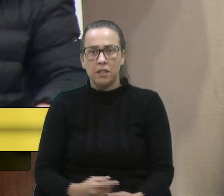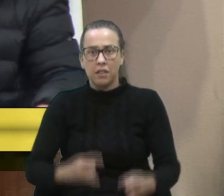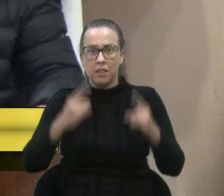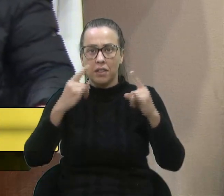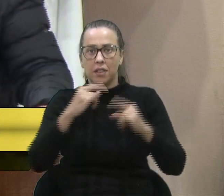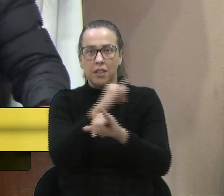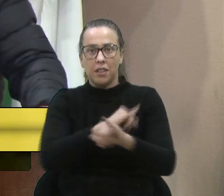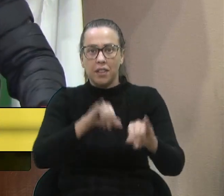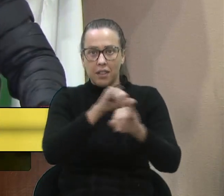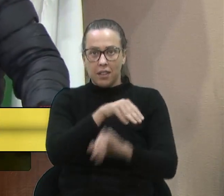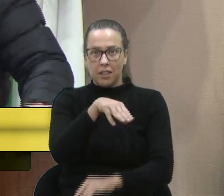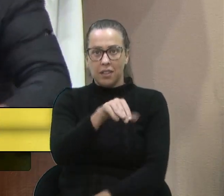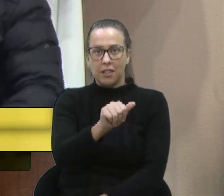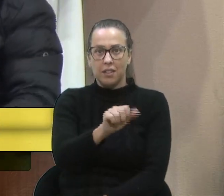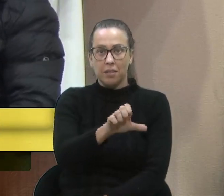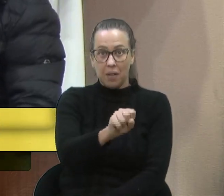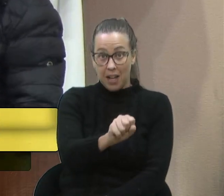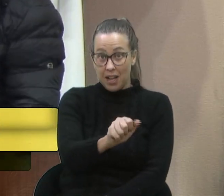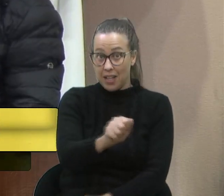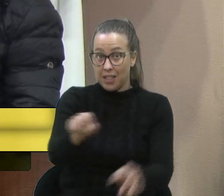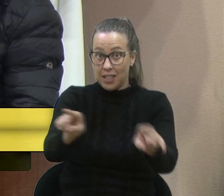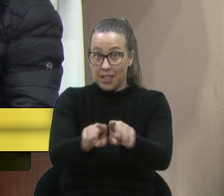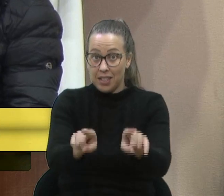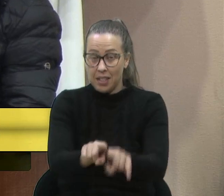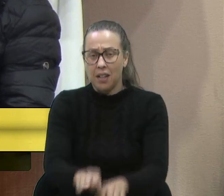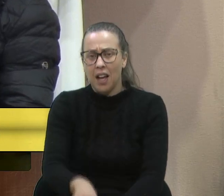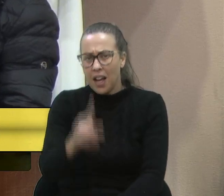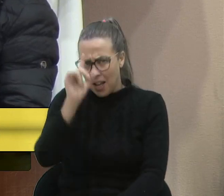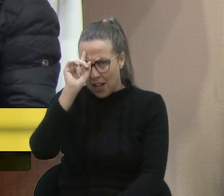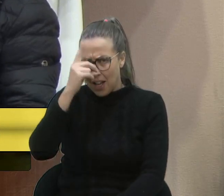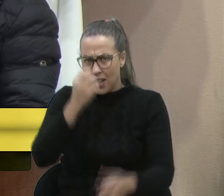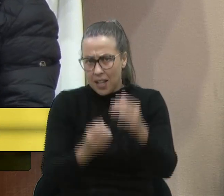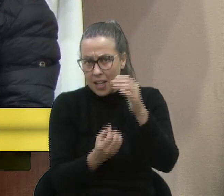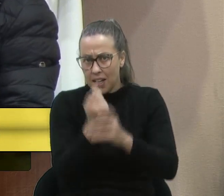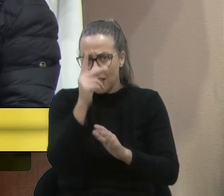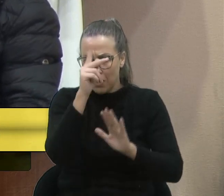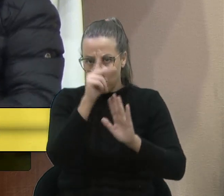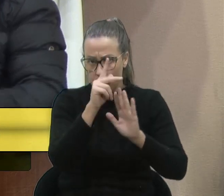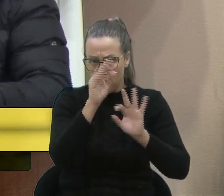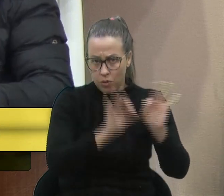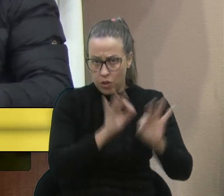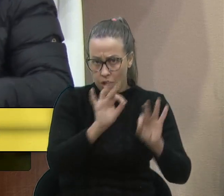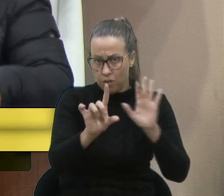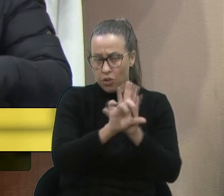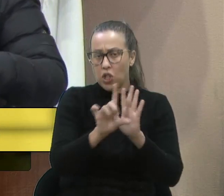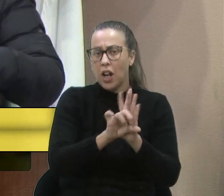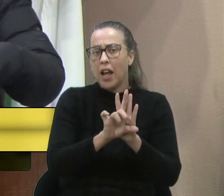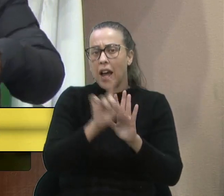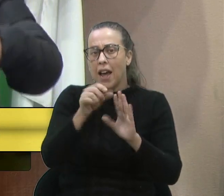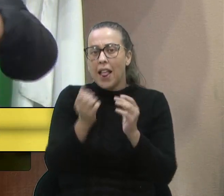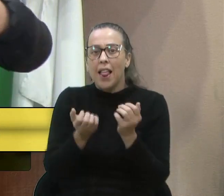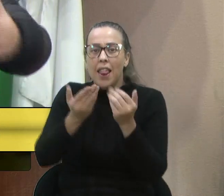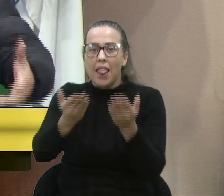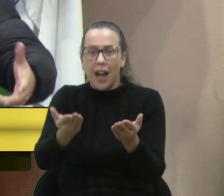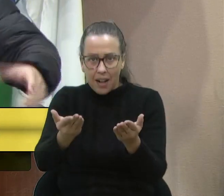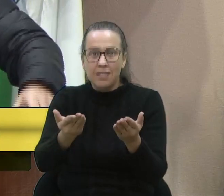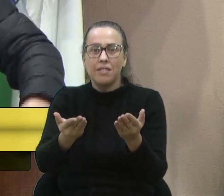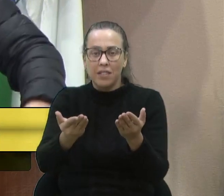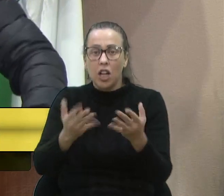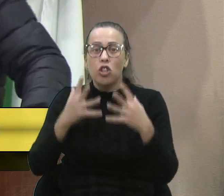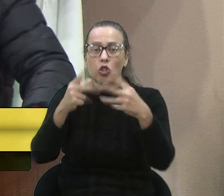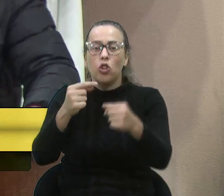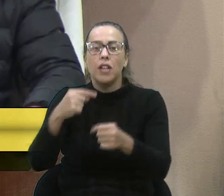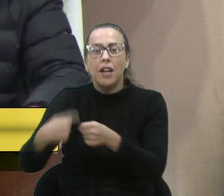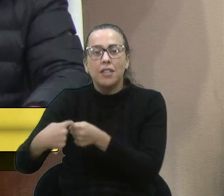enquadrar nisso. Mas a ideia desse projeto de lei é com que a gente possa oferecer em toda a